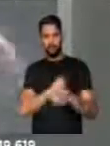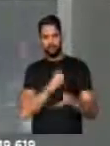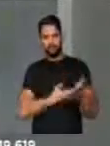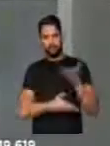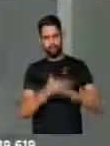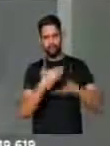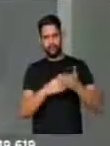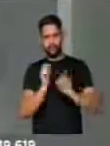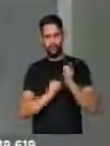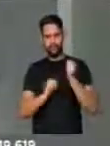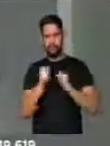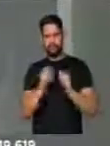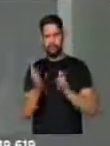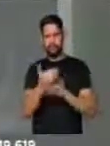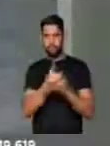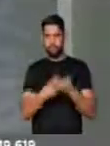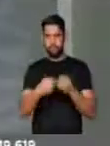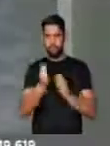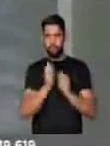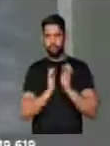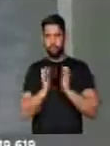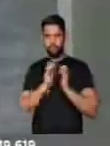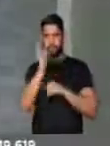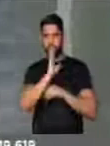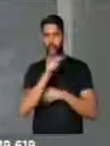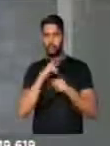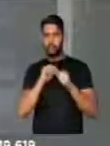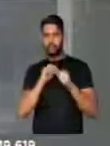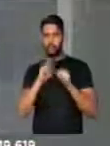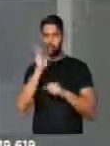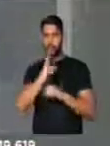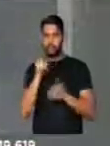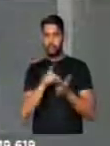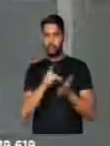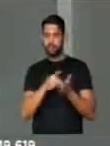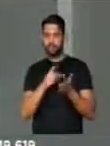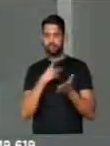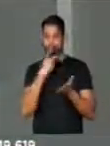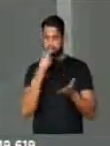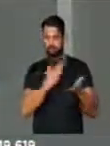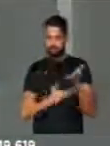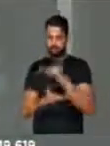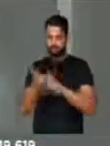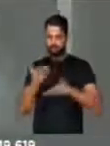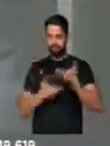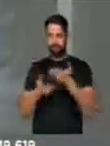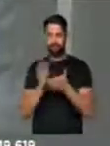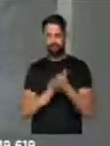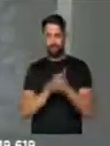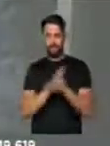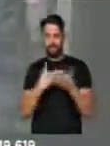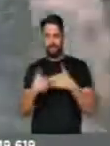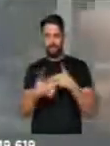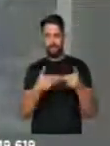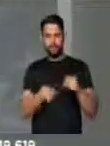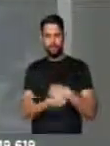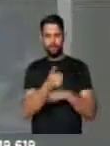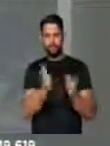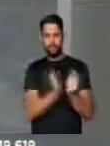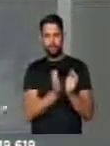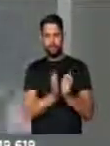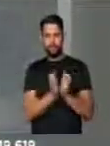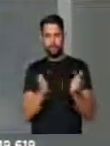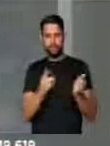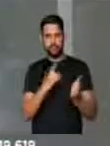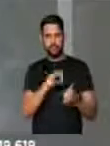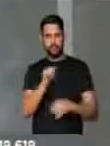compartilhar da produção da riqueza, para poder fazer com que o Brasil seja compartilhado e não seja de alguns poucos